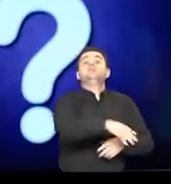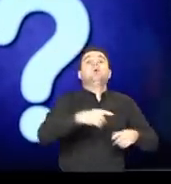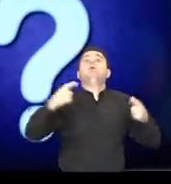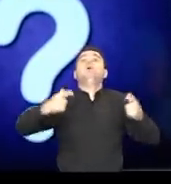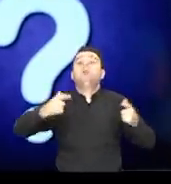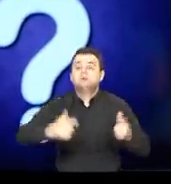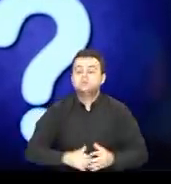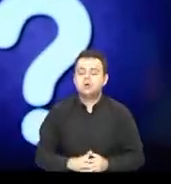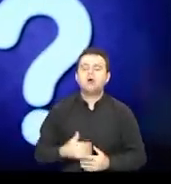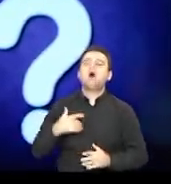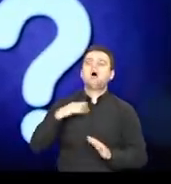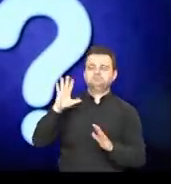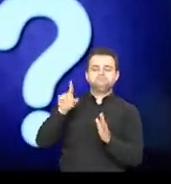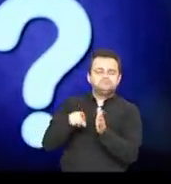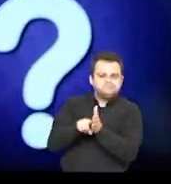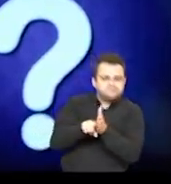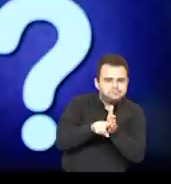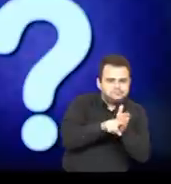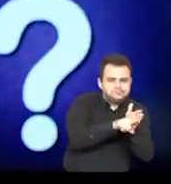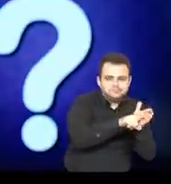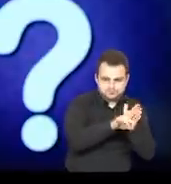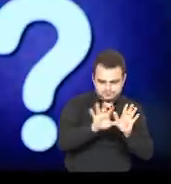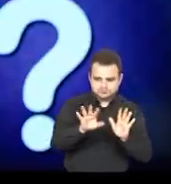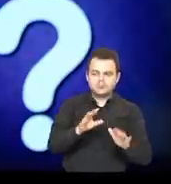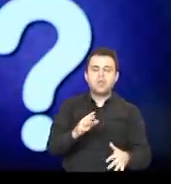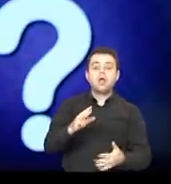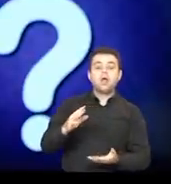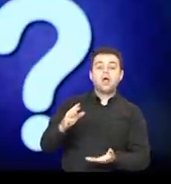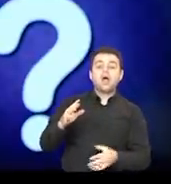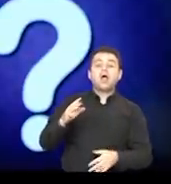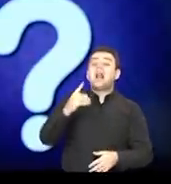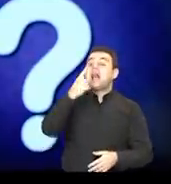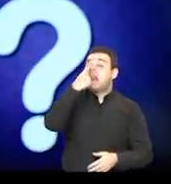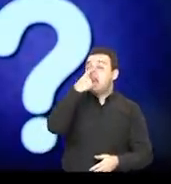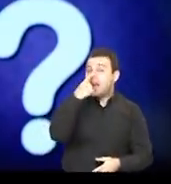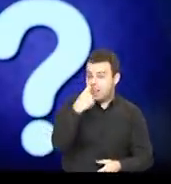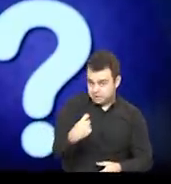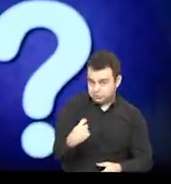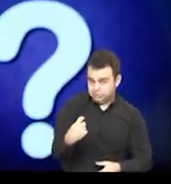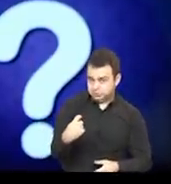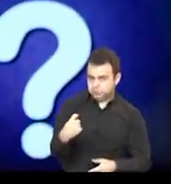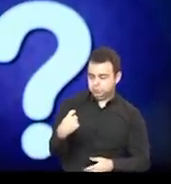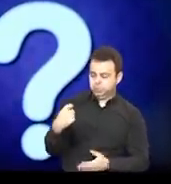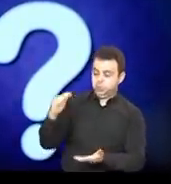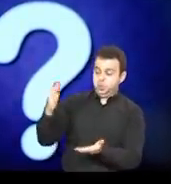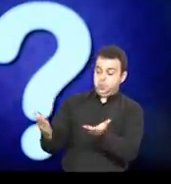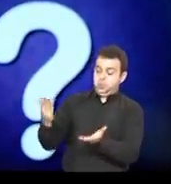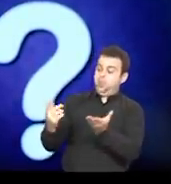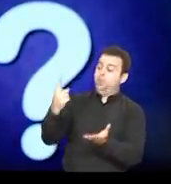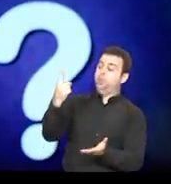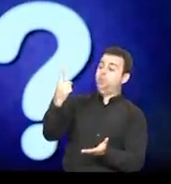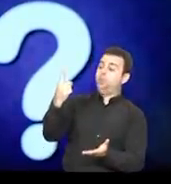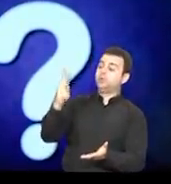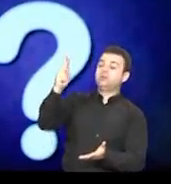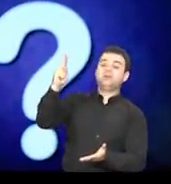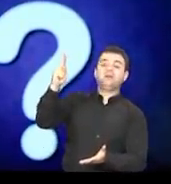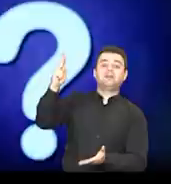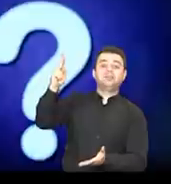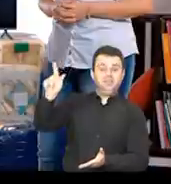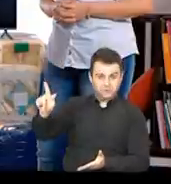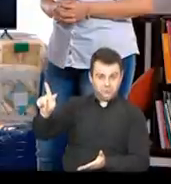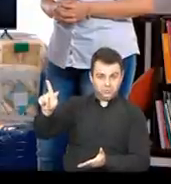descobri que cerca de 1 quilo de lixo é produzido por uma pessoa por